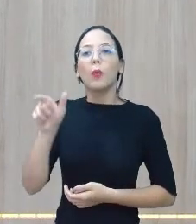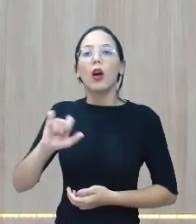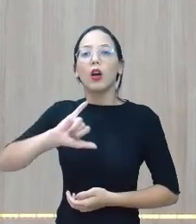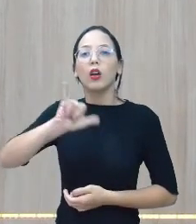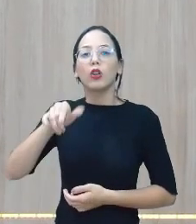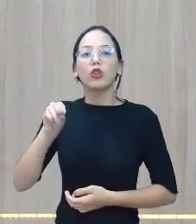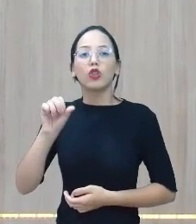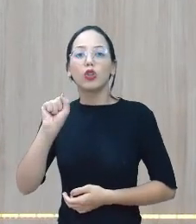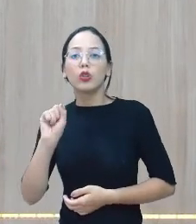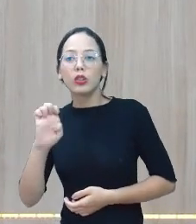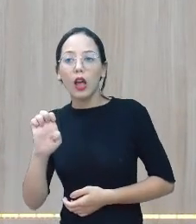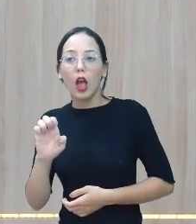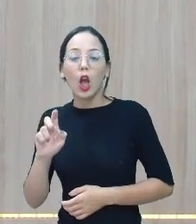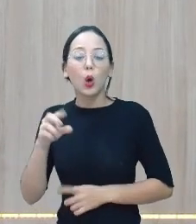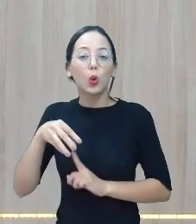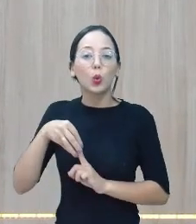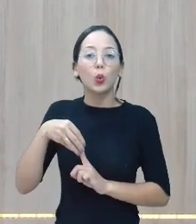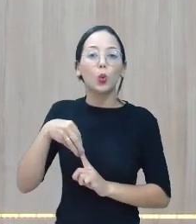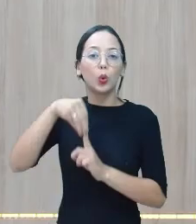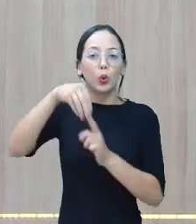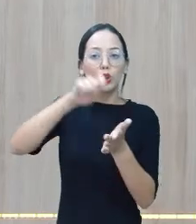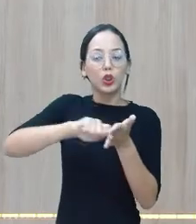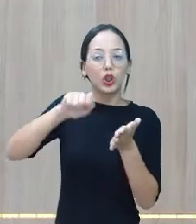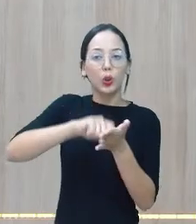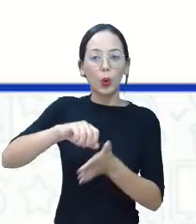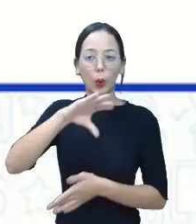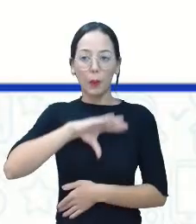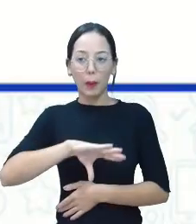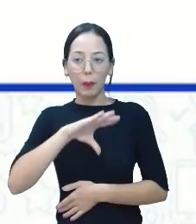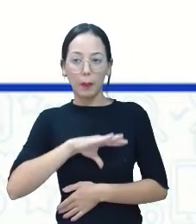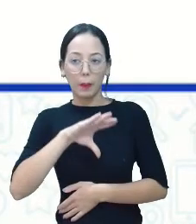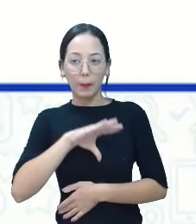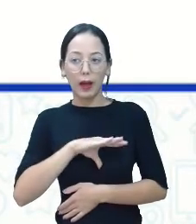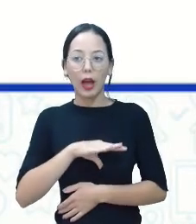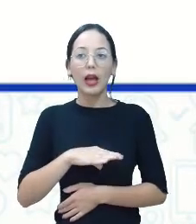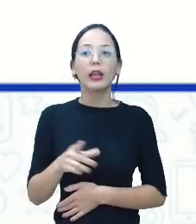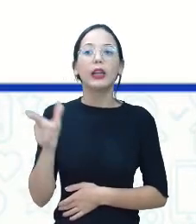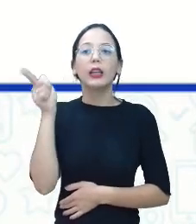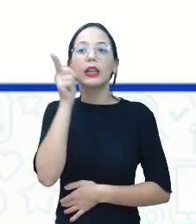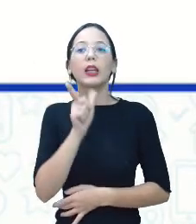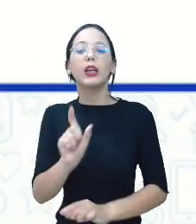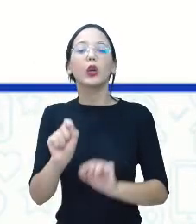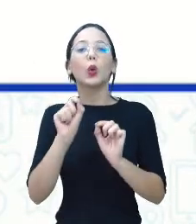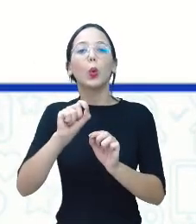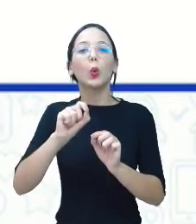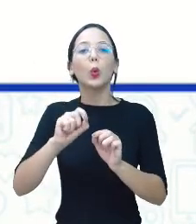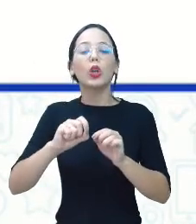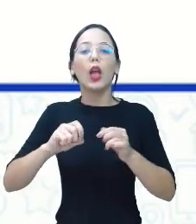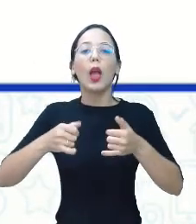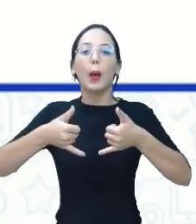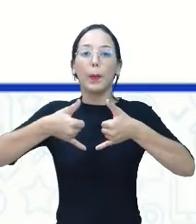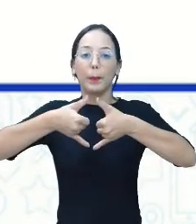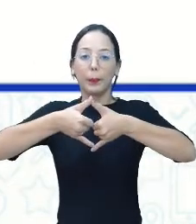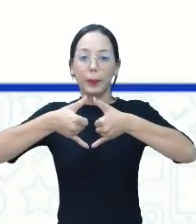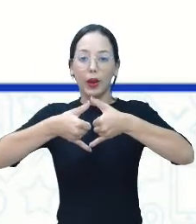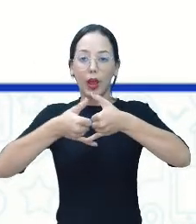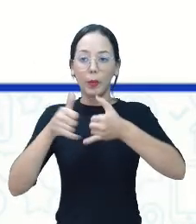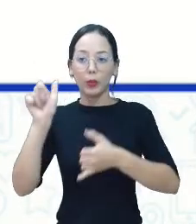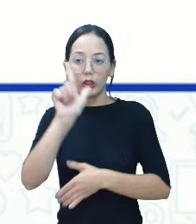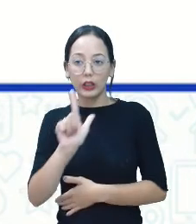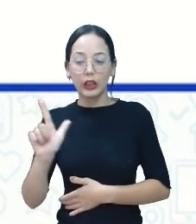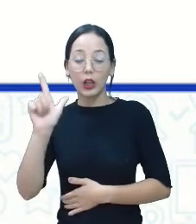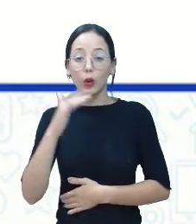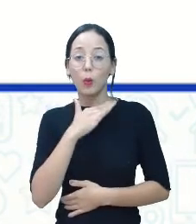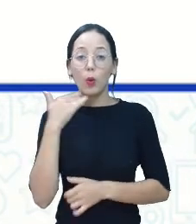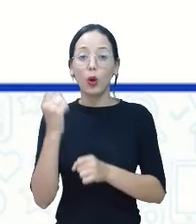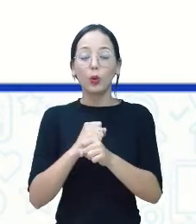Saramago, único escritor de língua portuguesa a ganhar o Nobel de Literatura. Faleceu